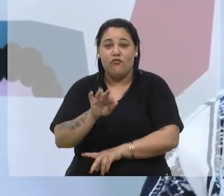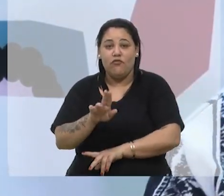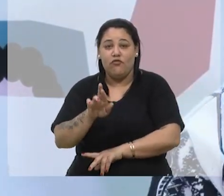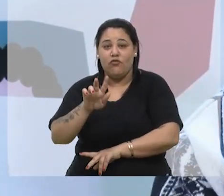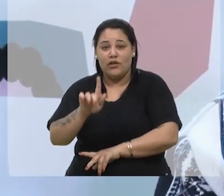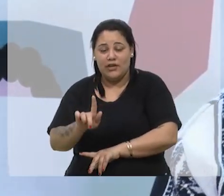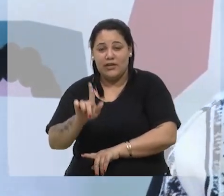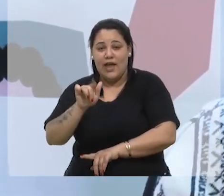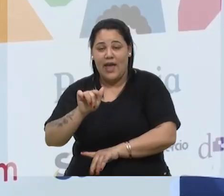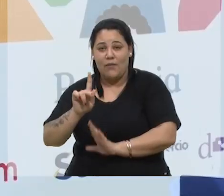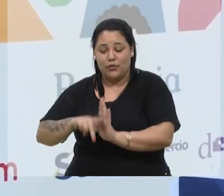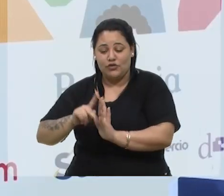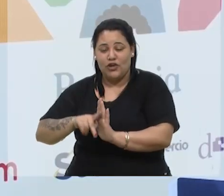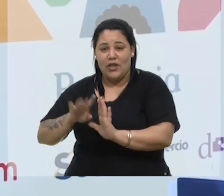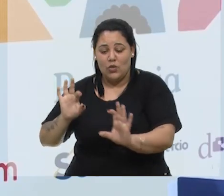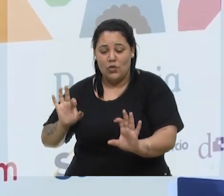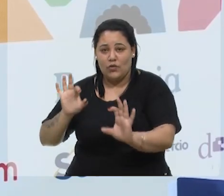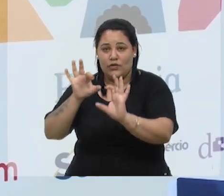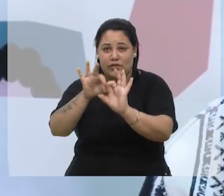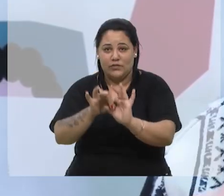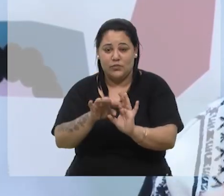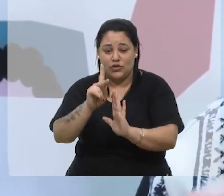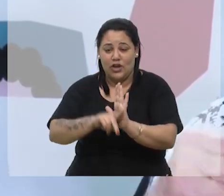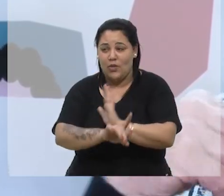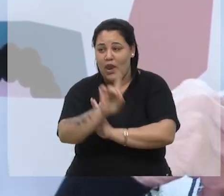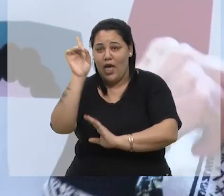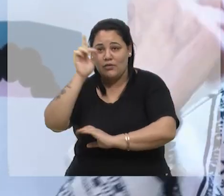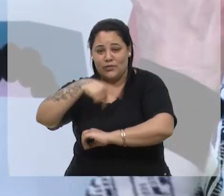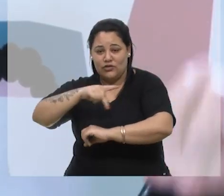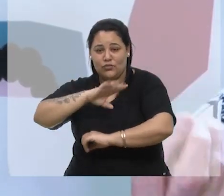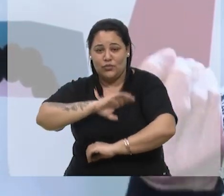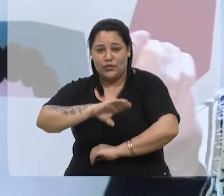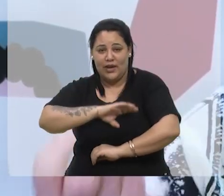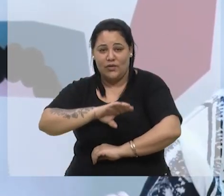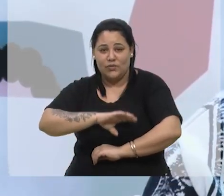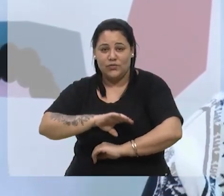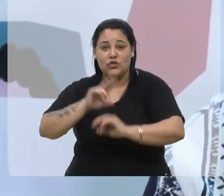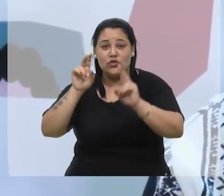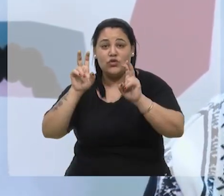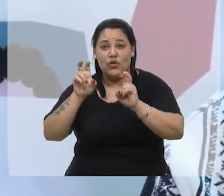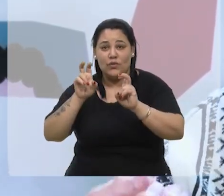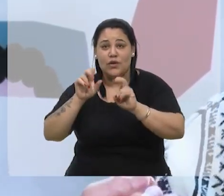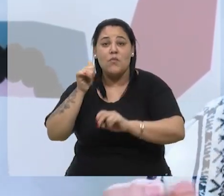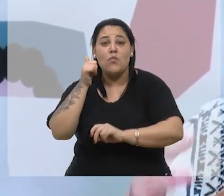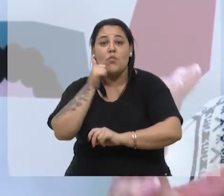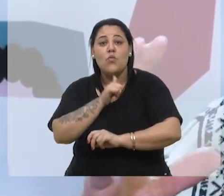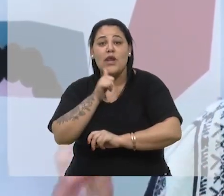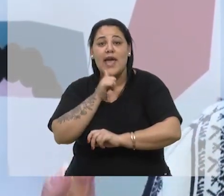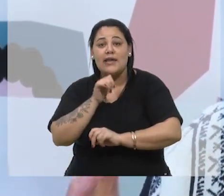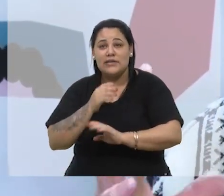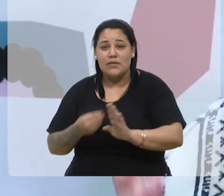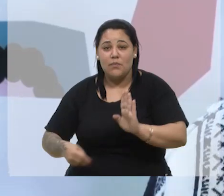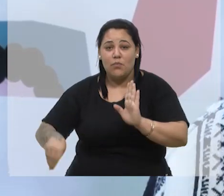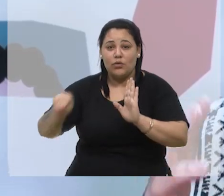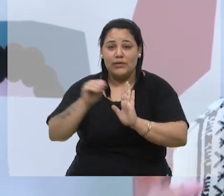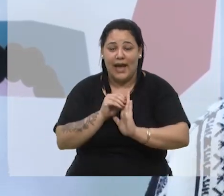finais assim que a gente adora, porque tu termina de ler o conto e tu fica pensando nele. Sim, fica pensando nele. Olha a coincidência, prof. Eu tenho um conto